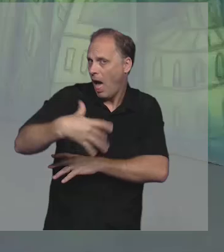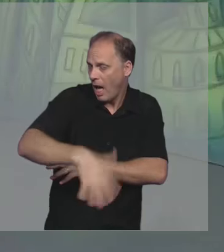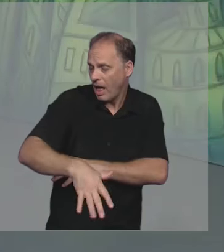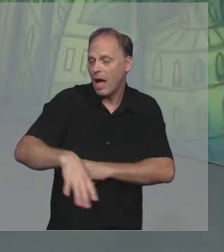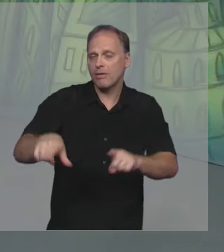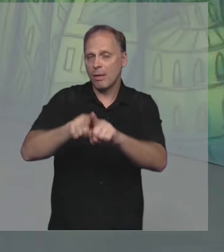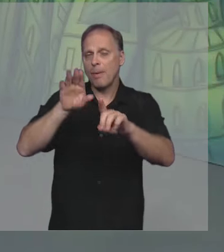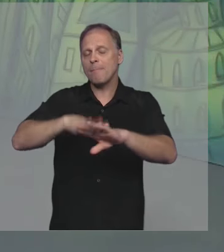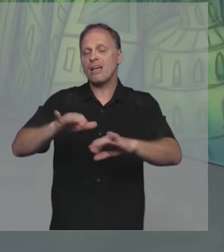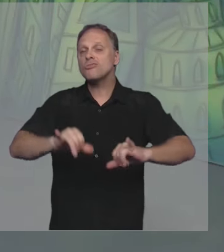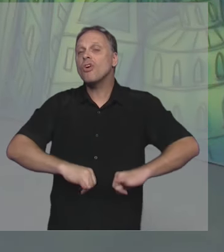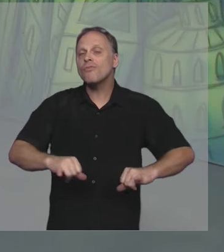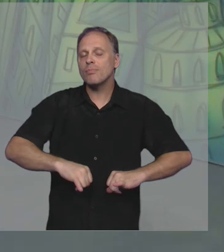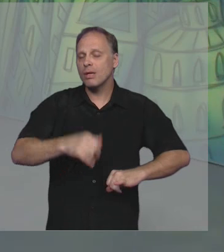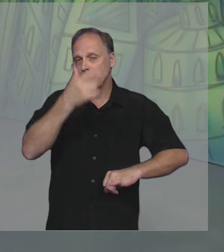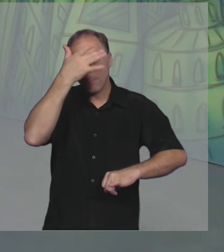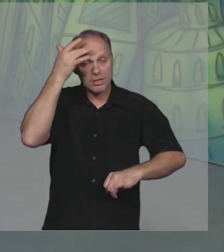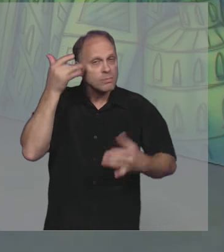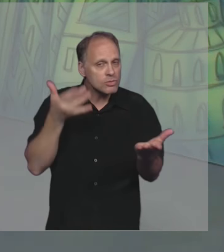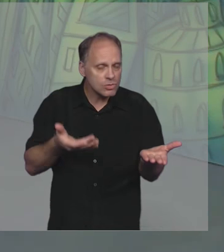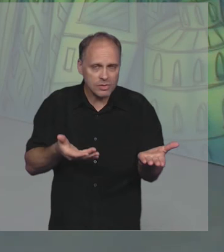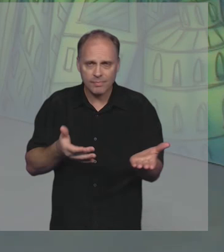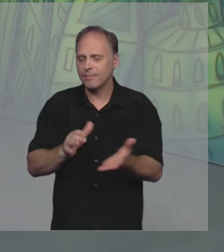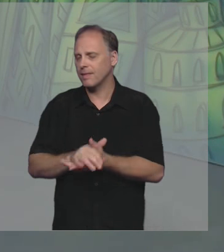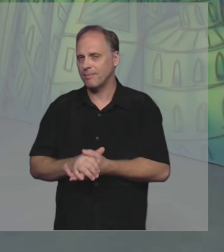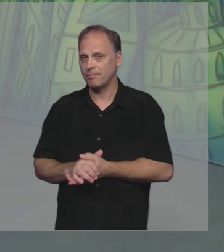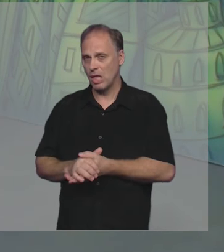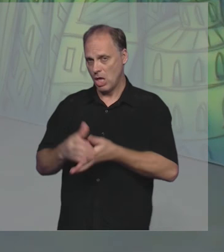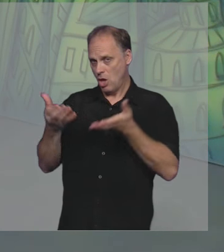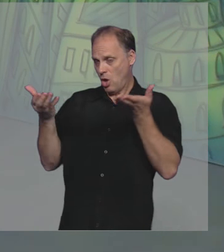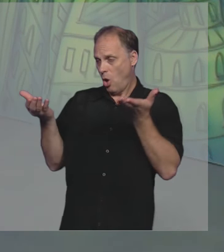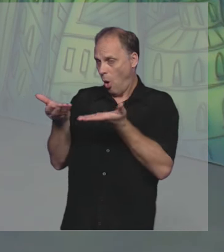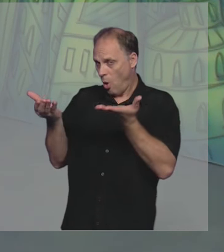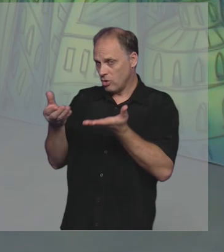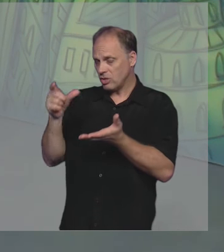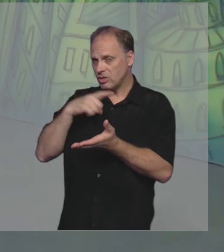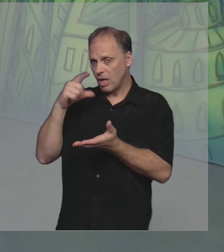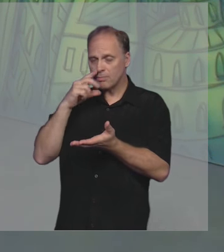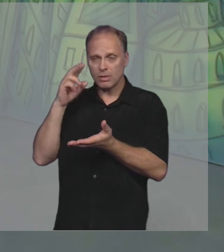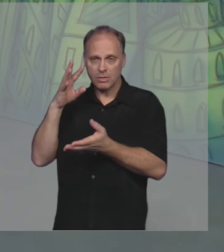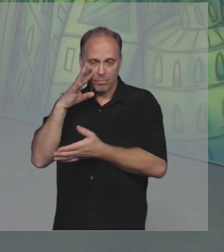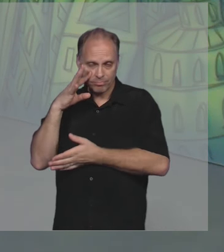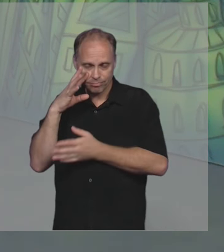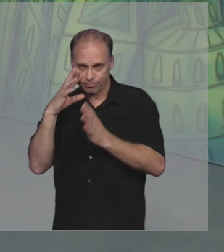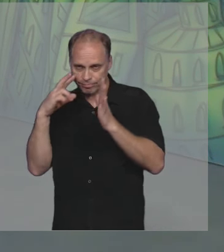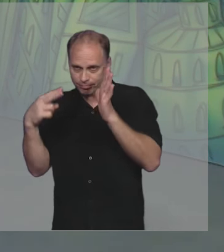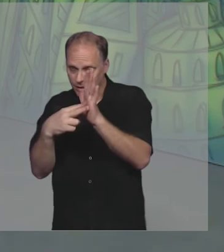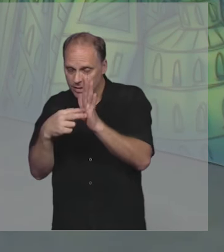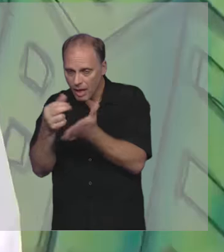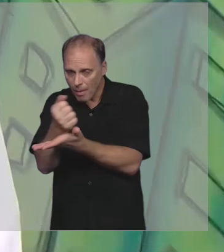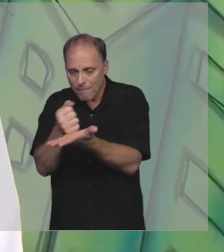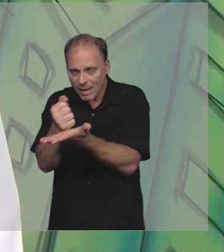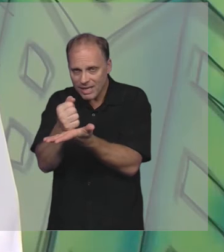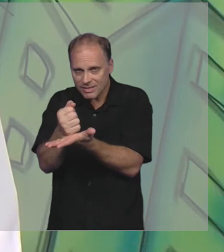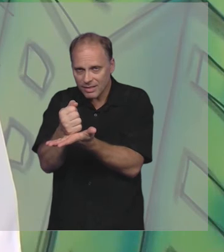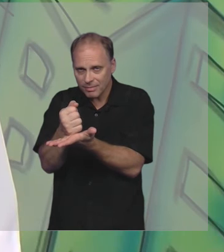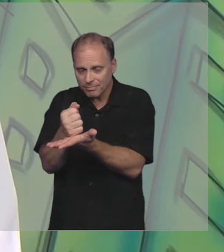também causa muito mais sofrimento para as pessoas. Nós temos hoje a atenção básica